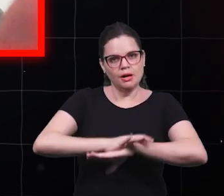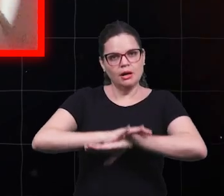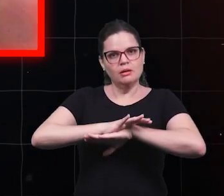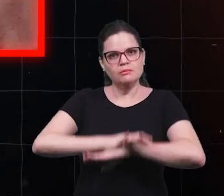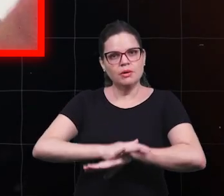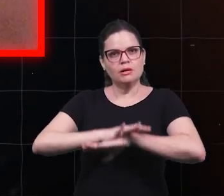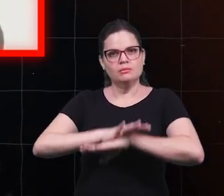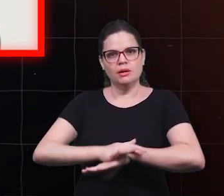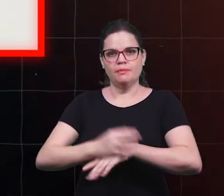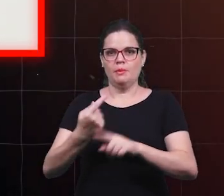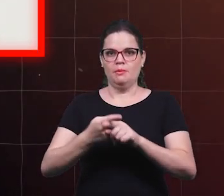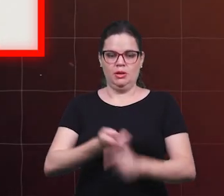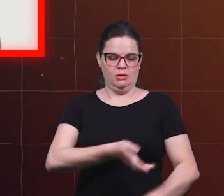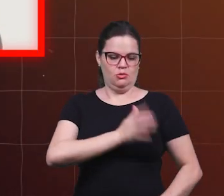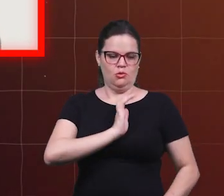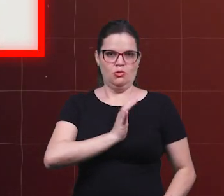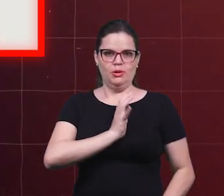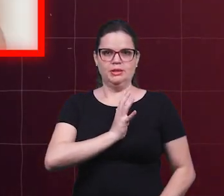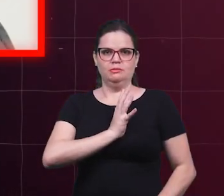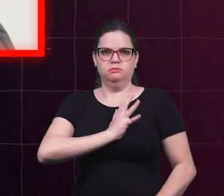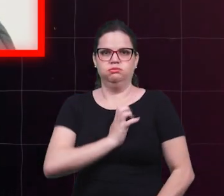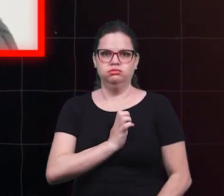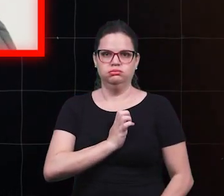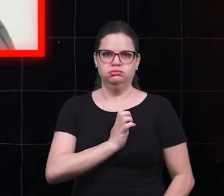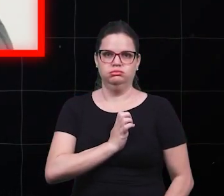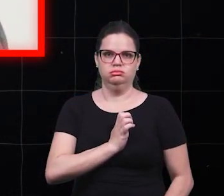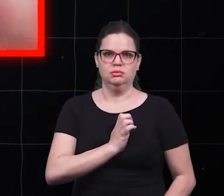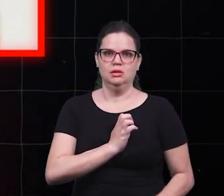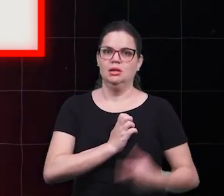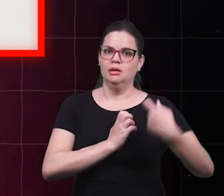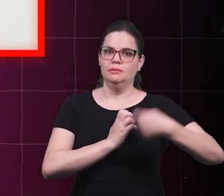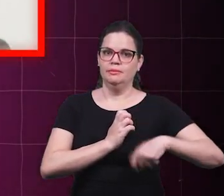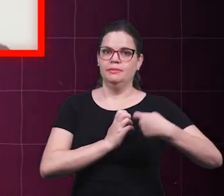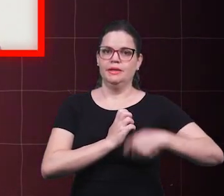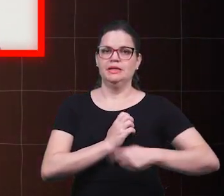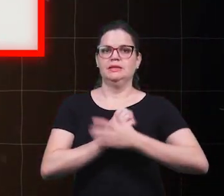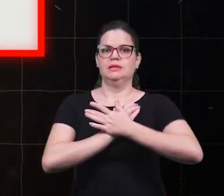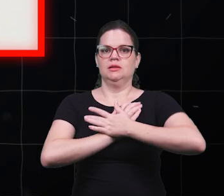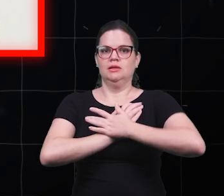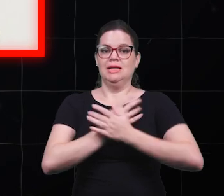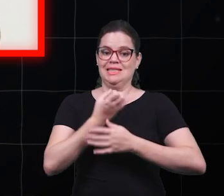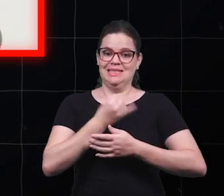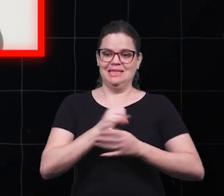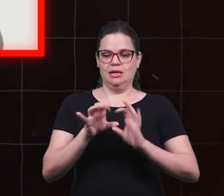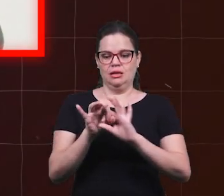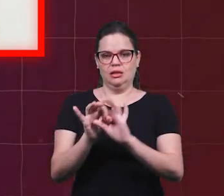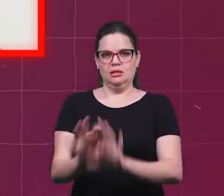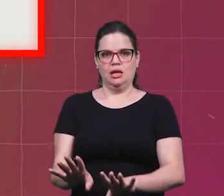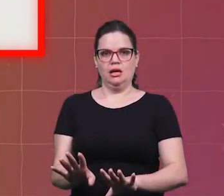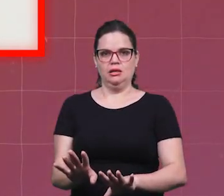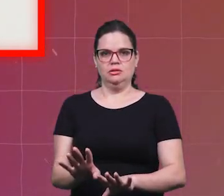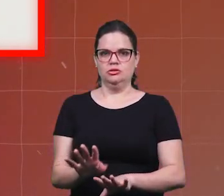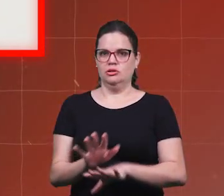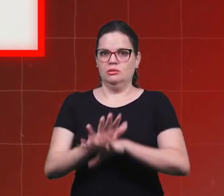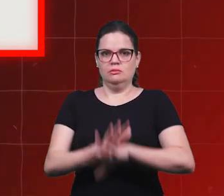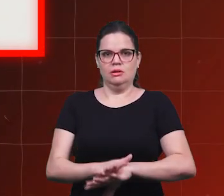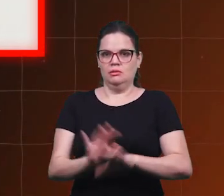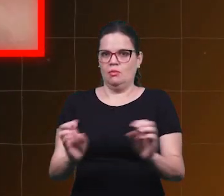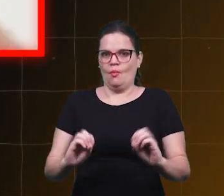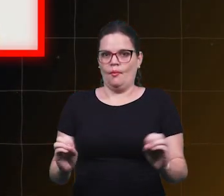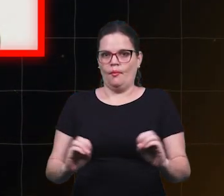parada cardiorrespiratória, um quadro clínico, que se permanecer neste quadro clínico de parada